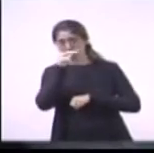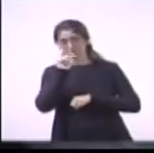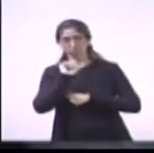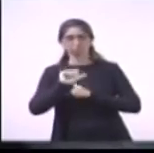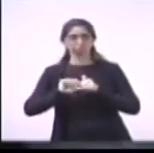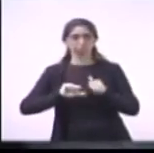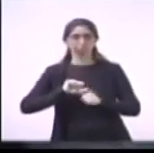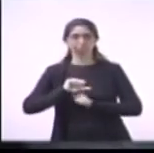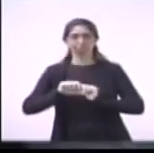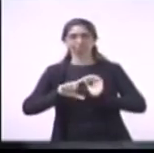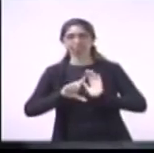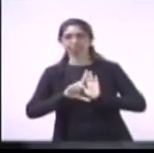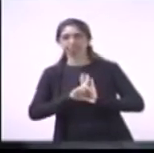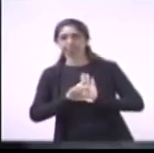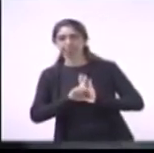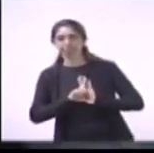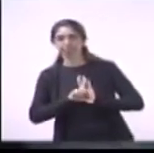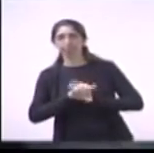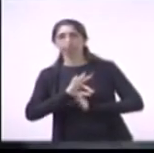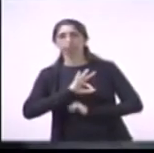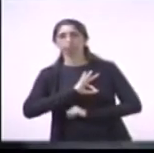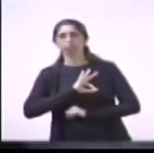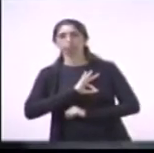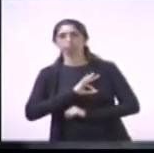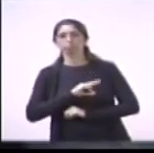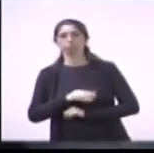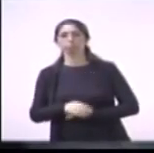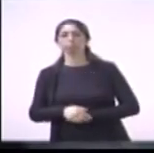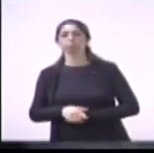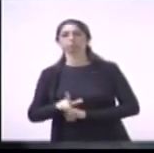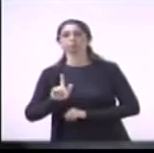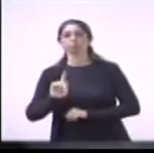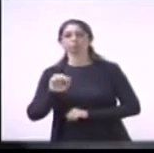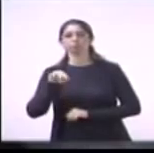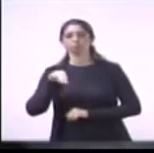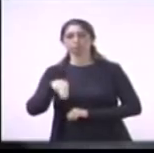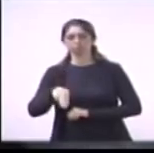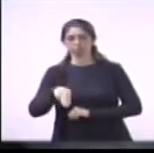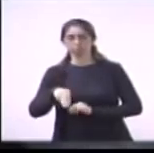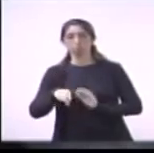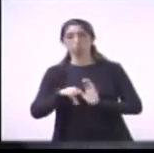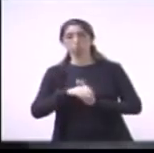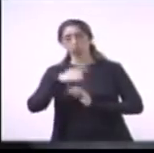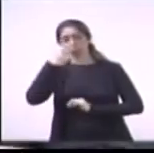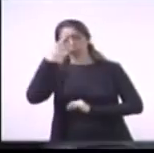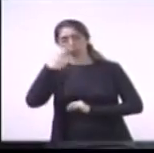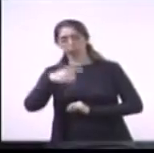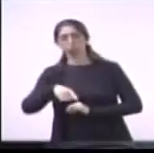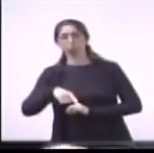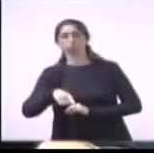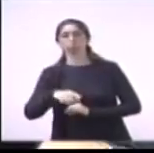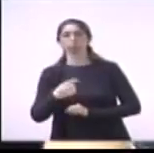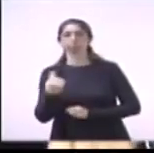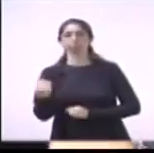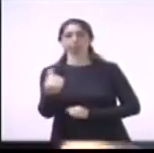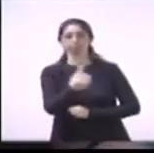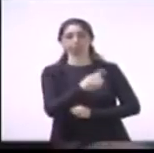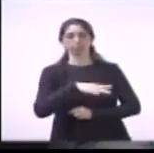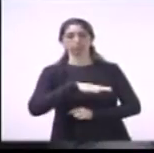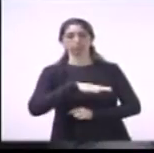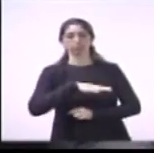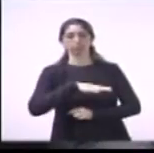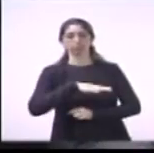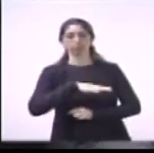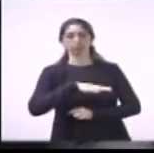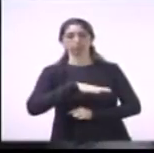que a Guarda Municipal de Paulínia incorpore a fiscalização do Código de Postura do município. E essa